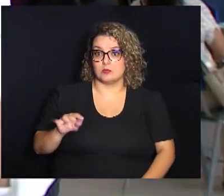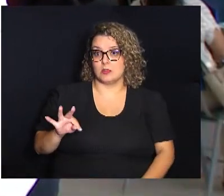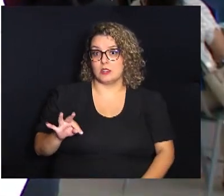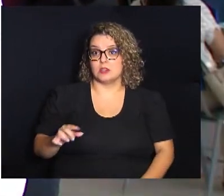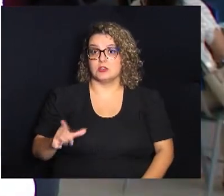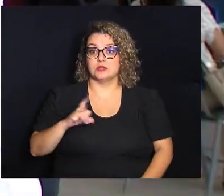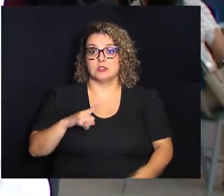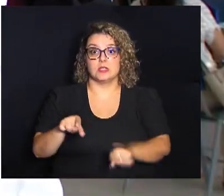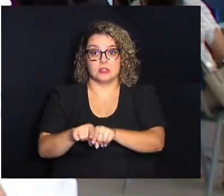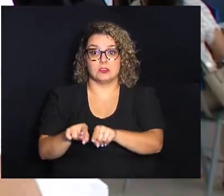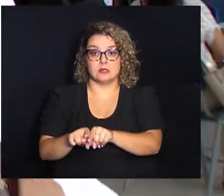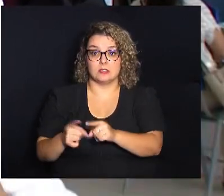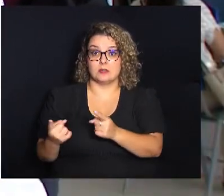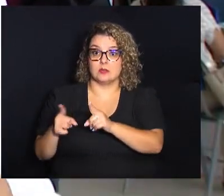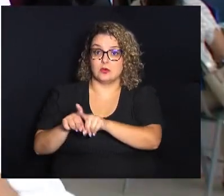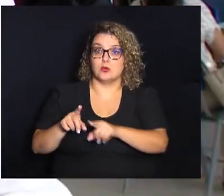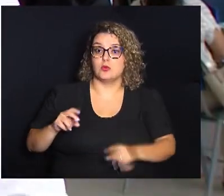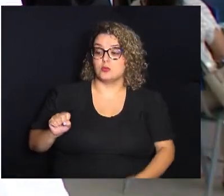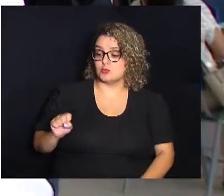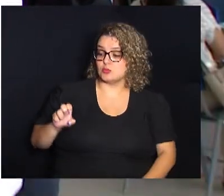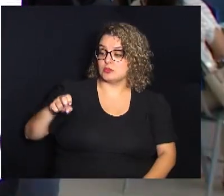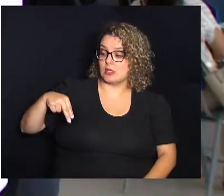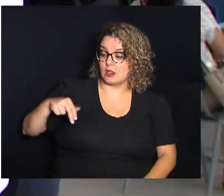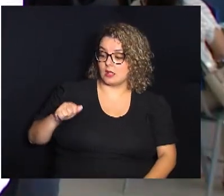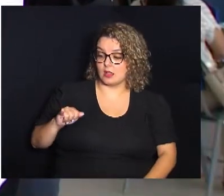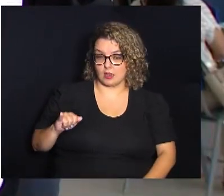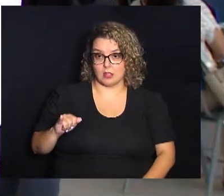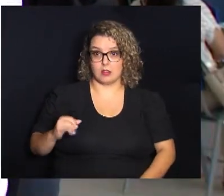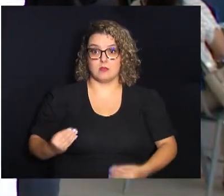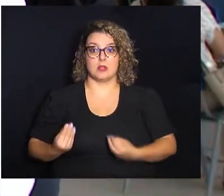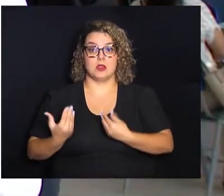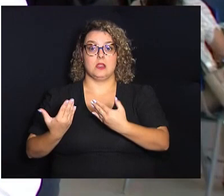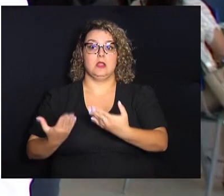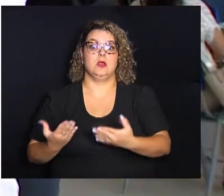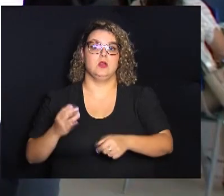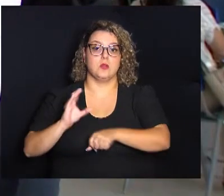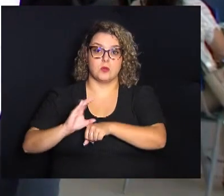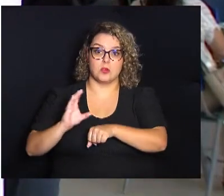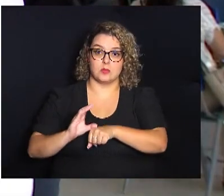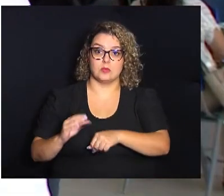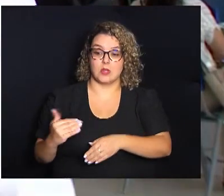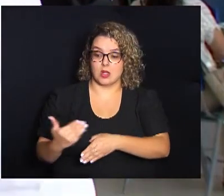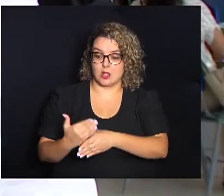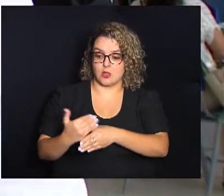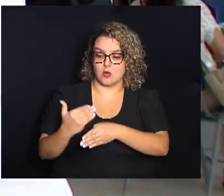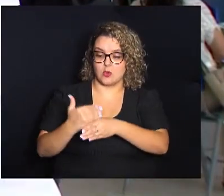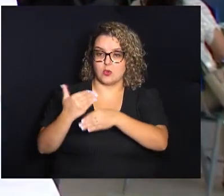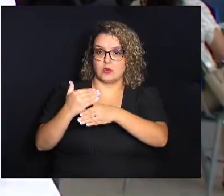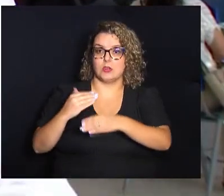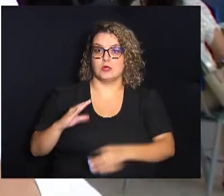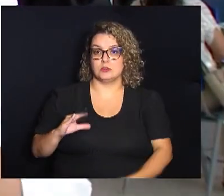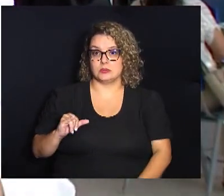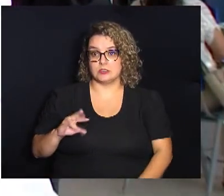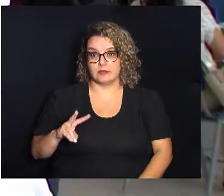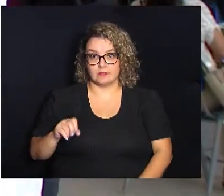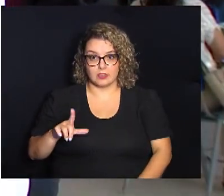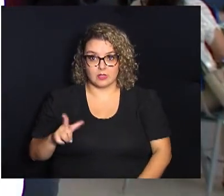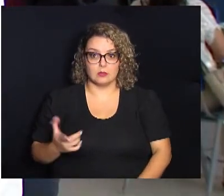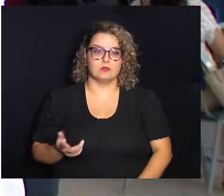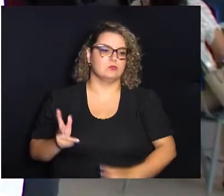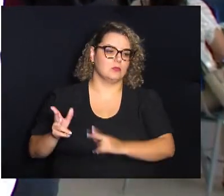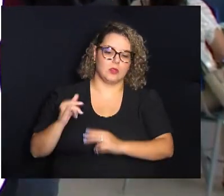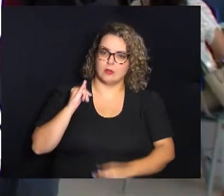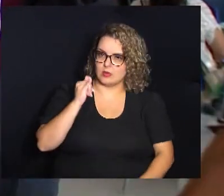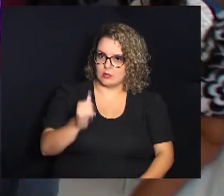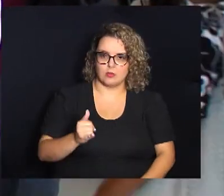também com o Senai para que a gente possa oferecer cursos na área da construção civil, exatamente esses que você está dizendo.